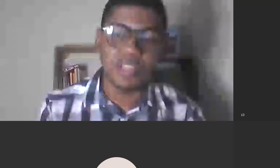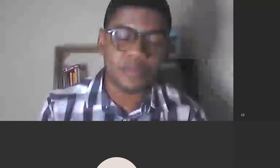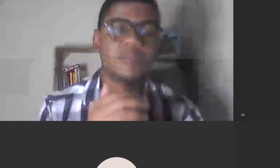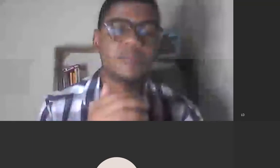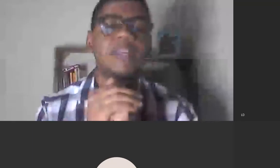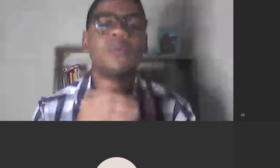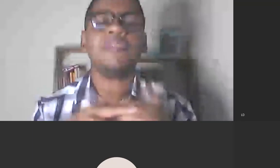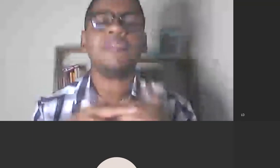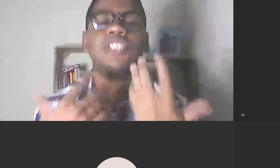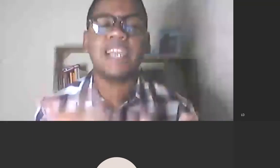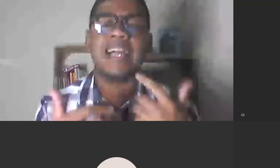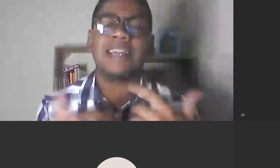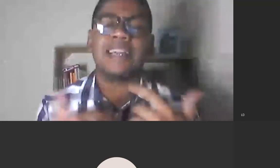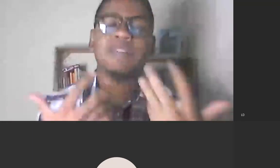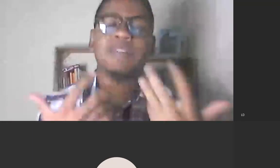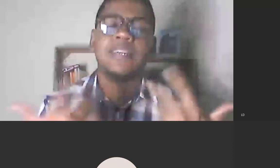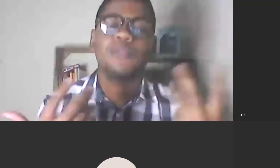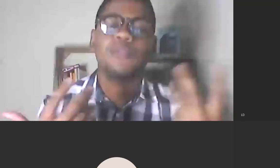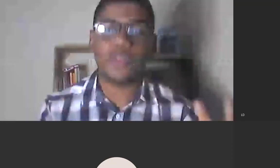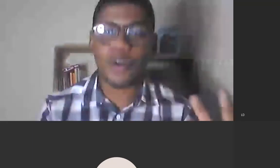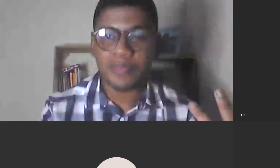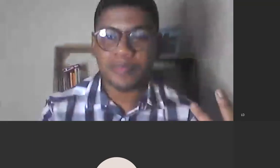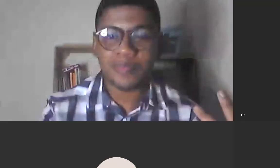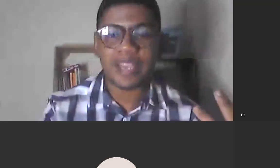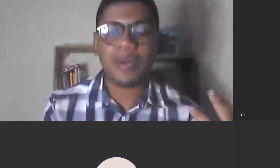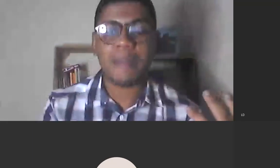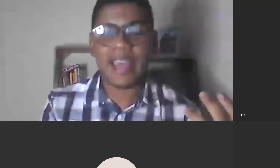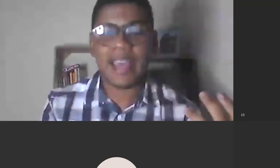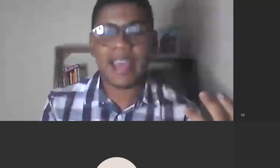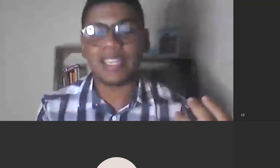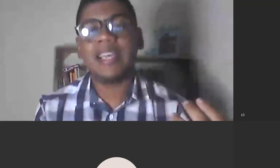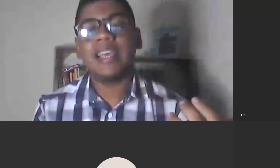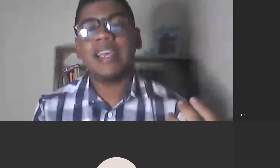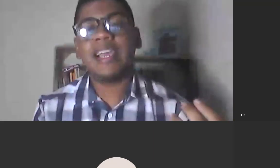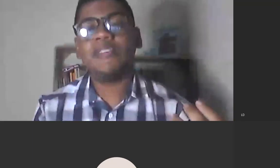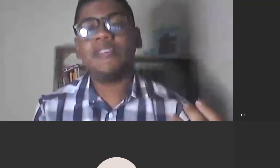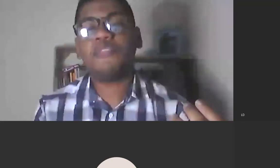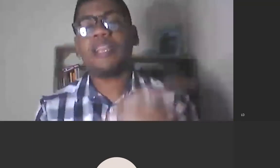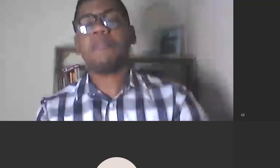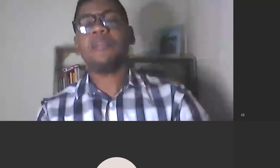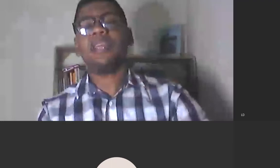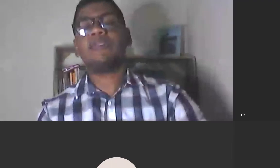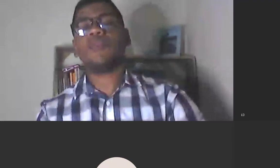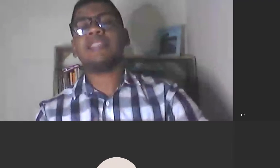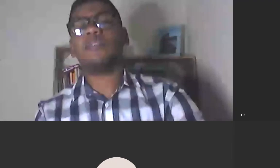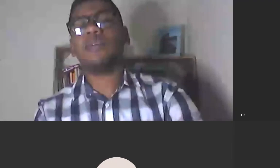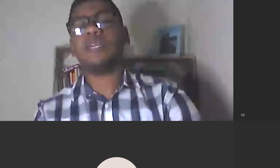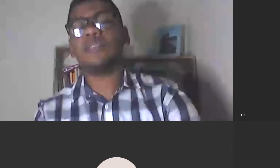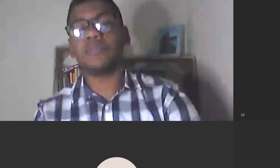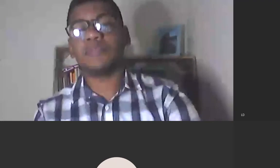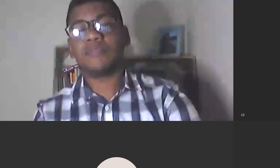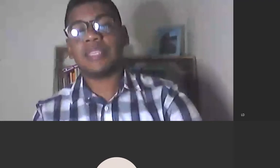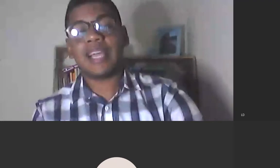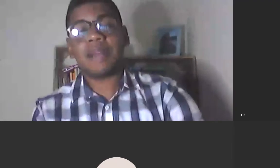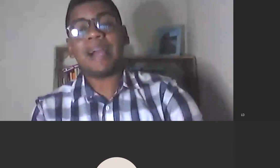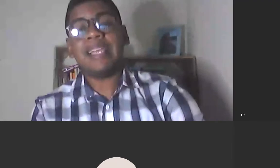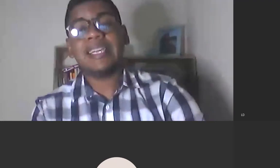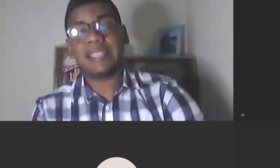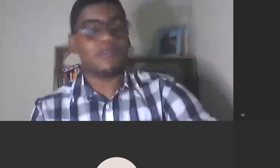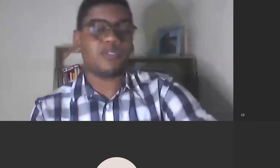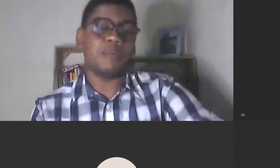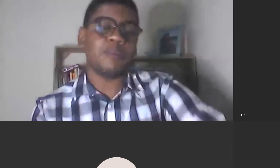início do vídeo. Quando ele chega lá no consultório, né, com a médica, ele fica o tempo inteiro quase que segurando,